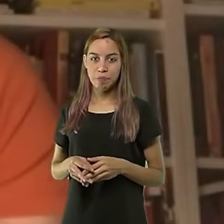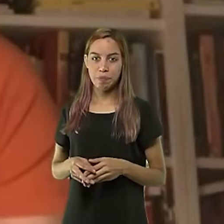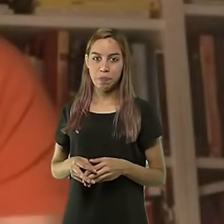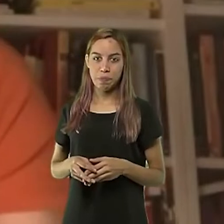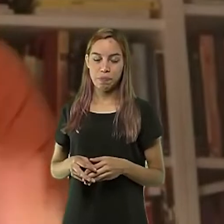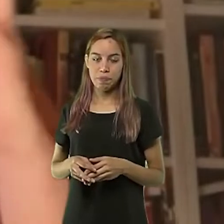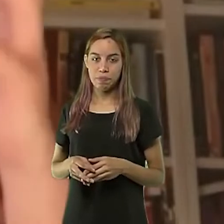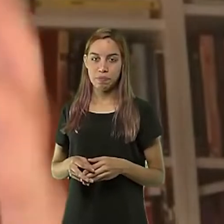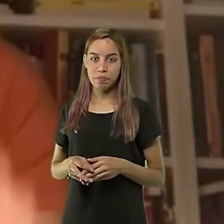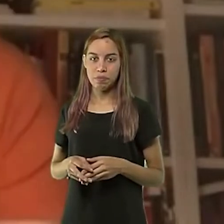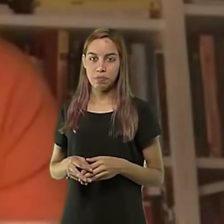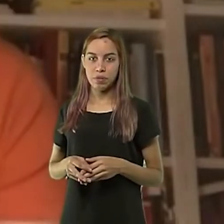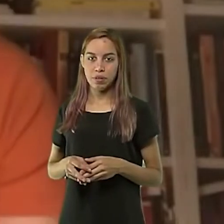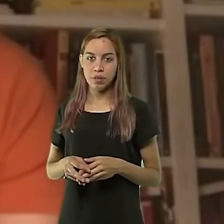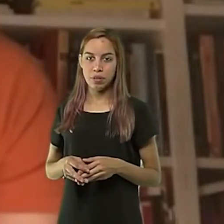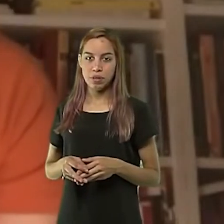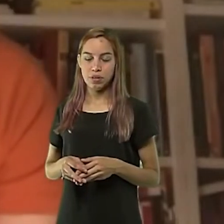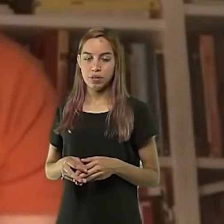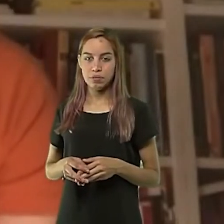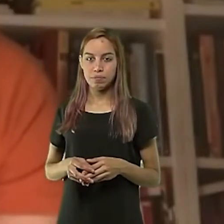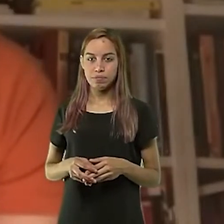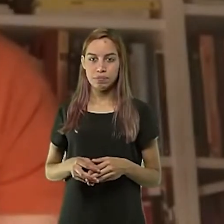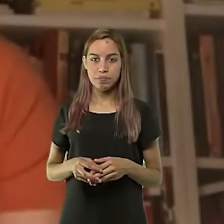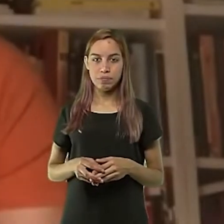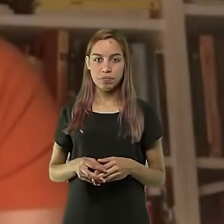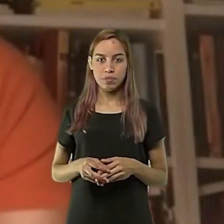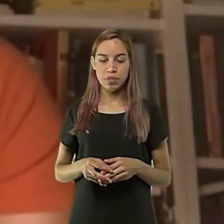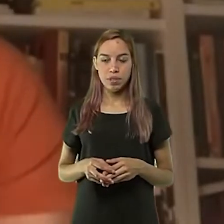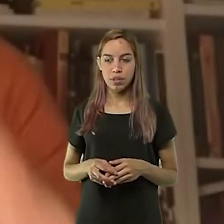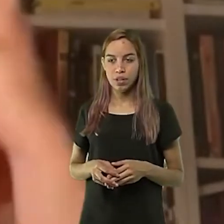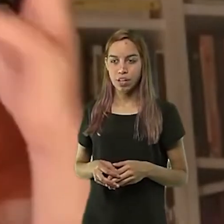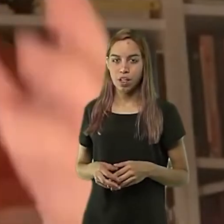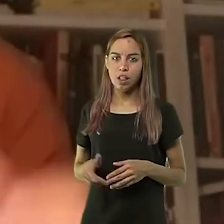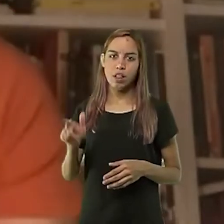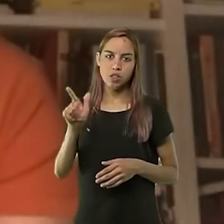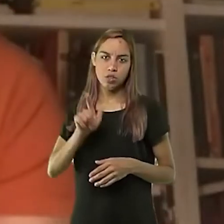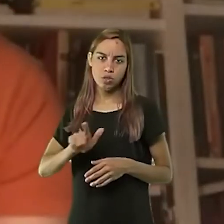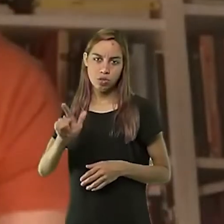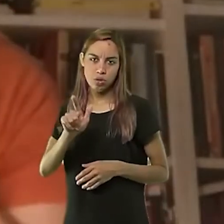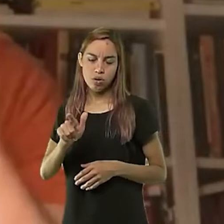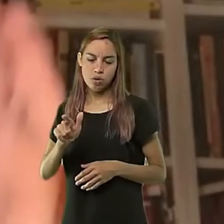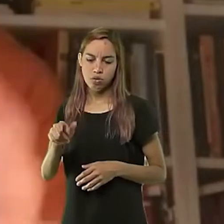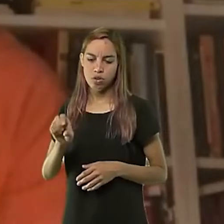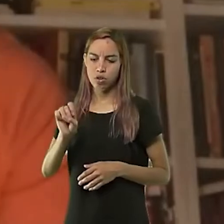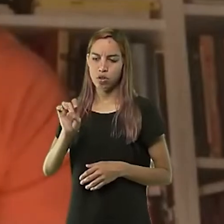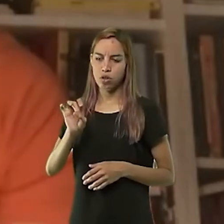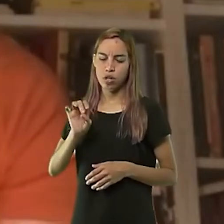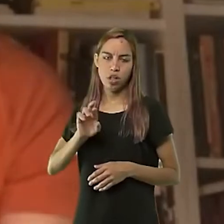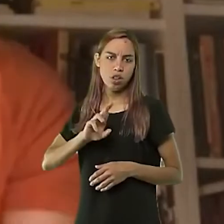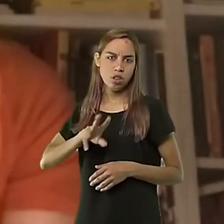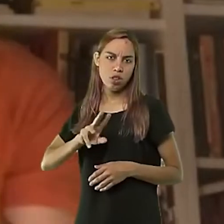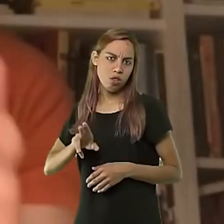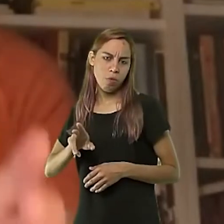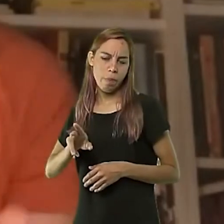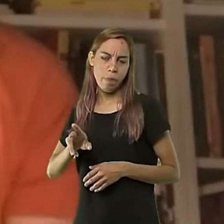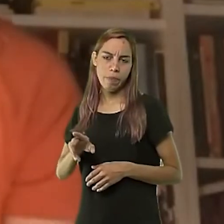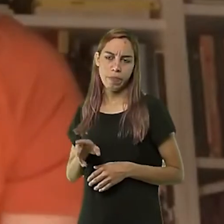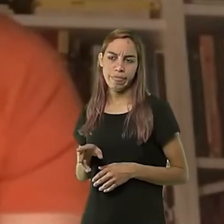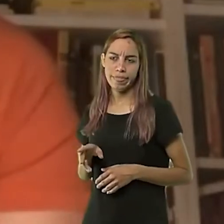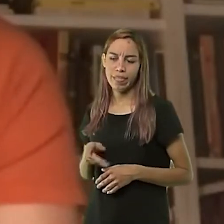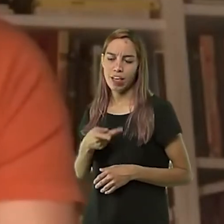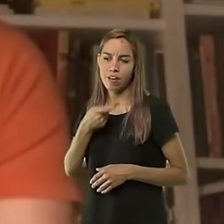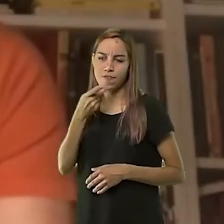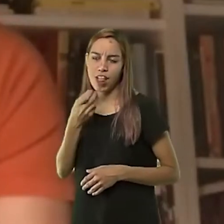a sociedade em determinados sentidos. É evidente que isto não é um elogio da pobreza, longe de mim fazê-lo,